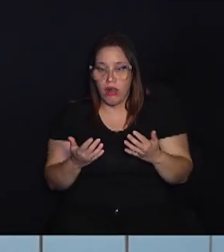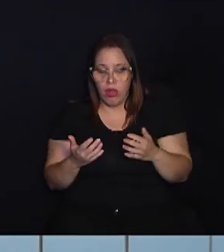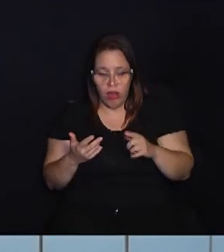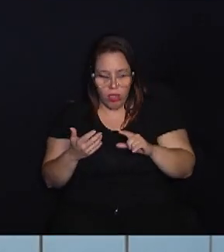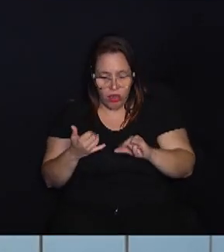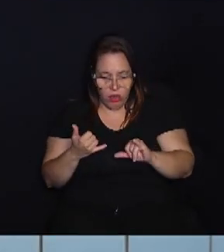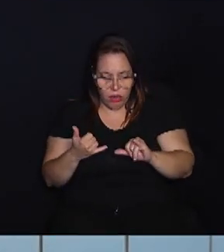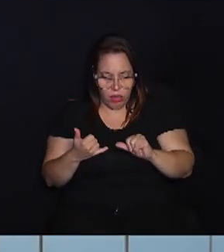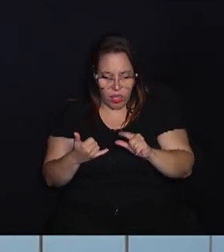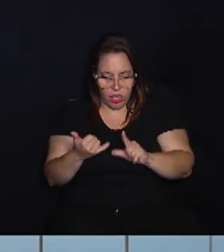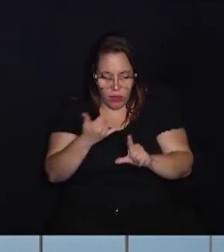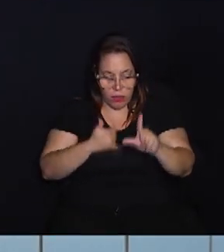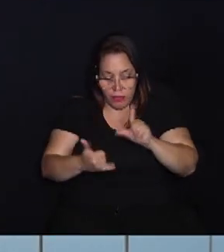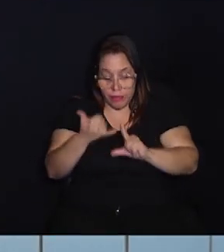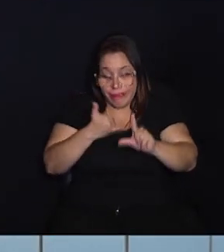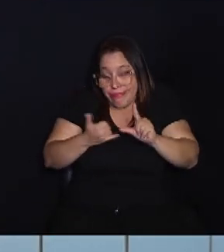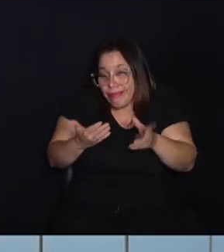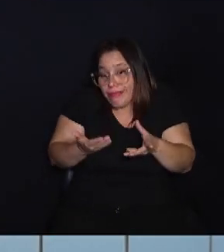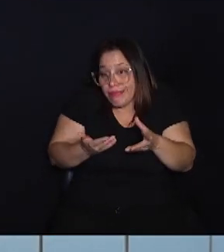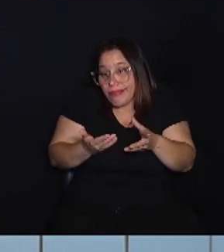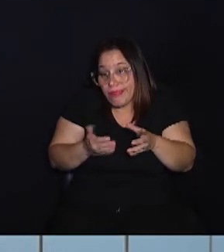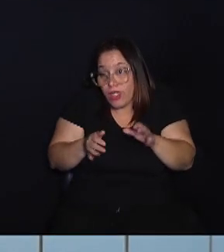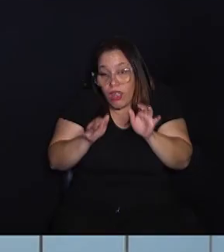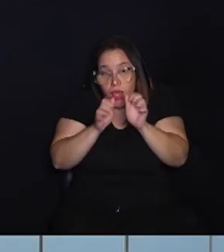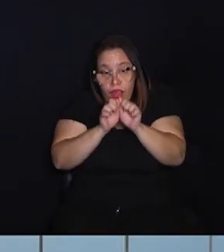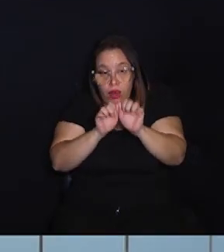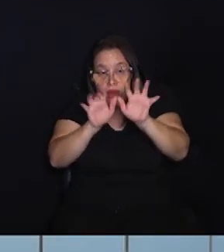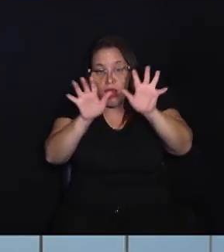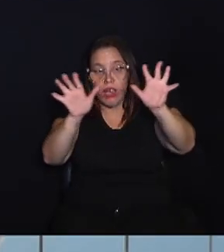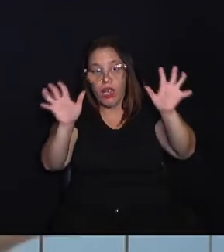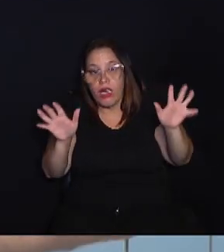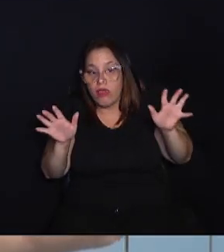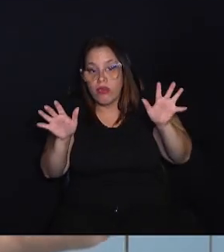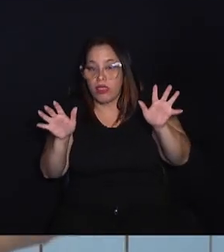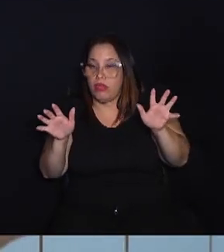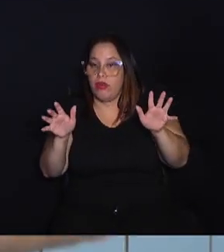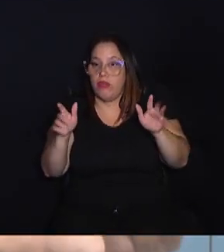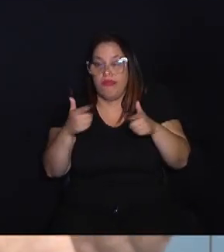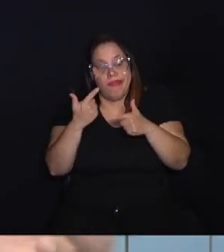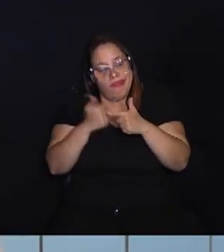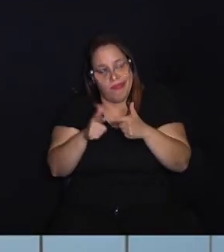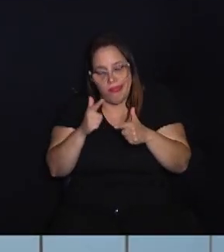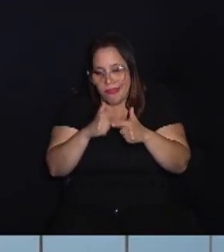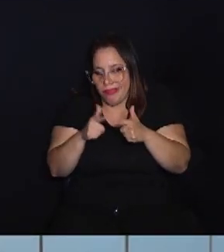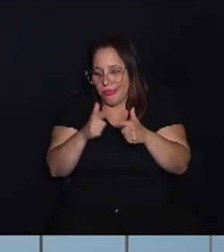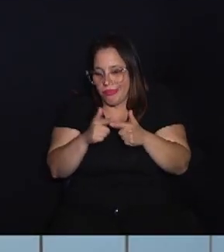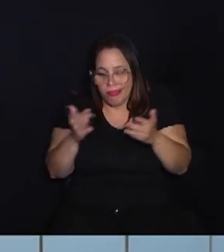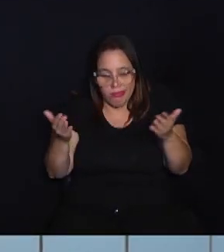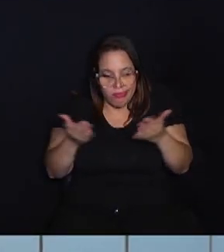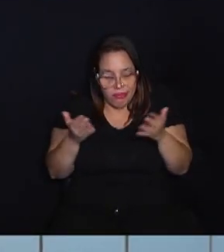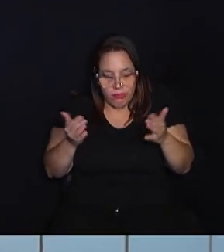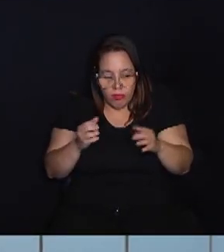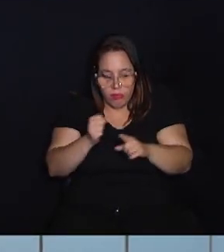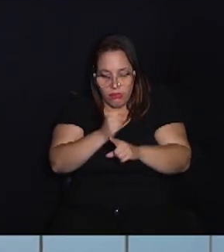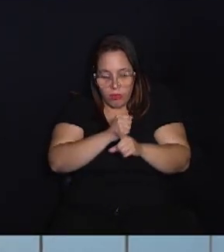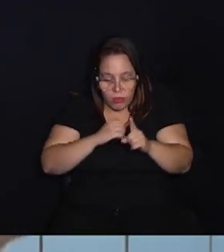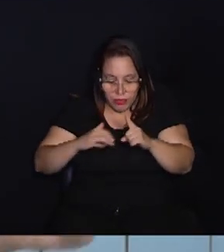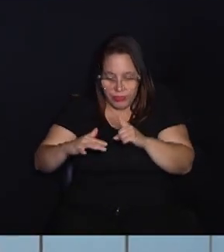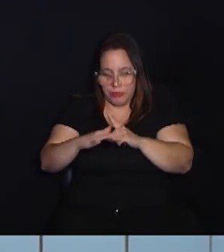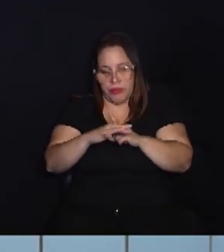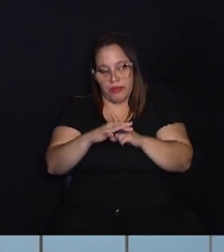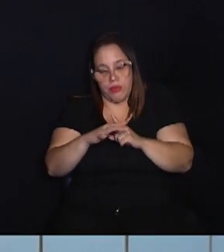ar livre, joga. Então, eu acho que são problemas atuais da sociedade que a gente precisa